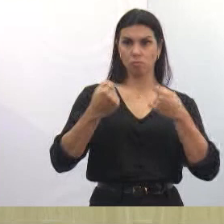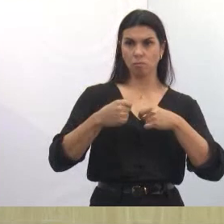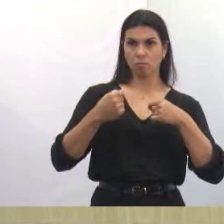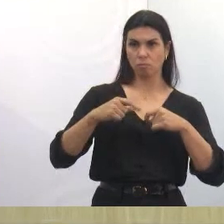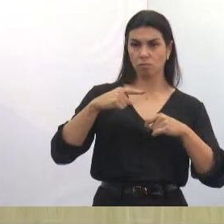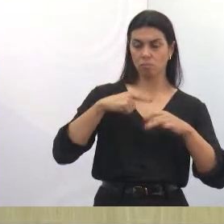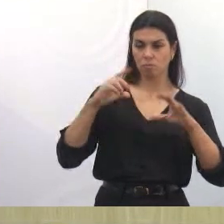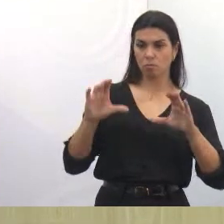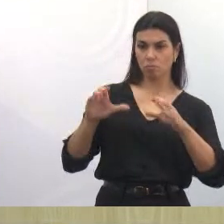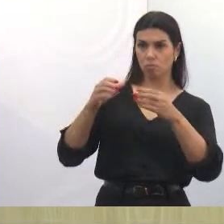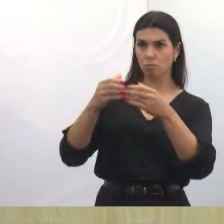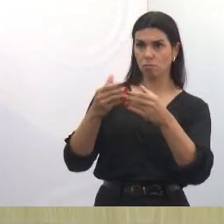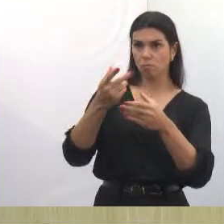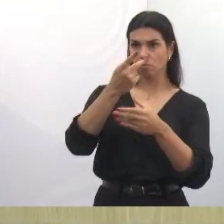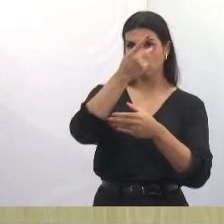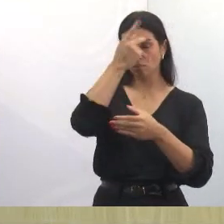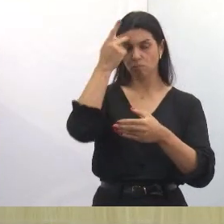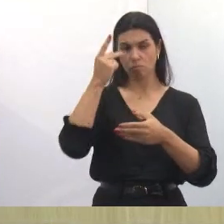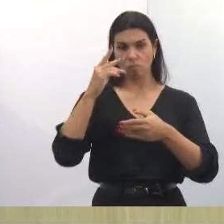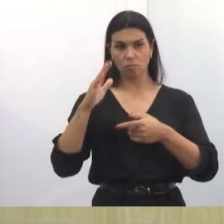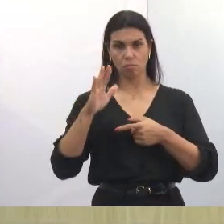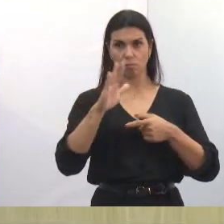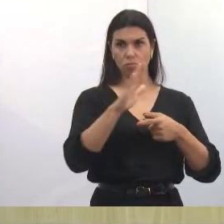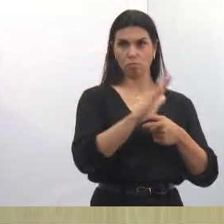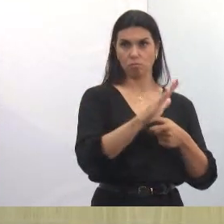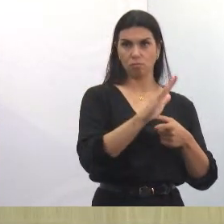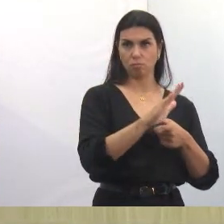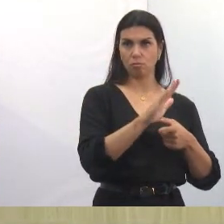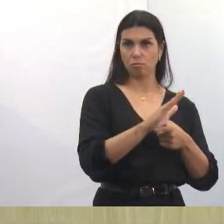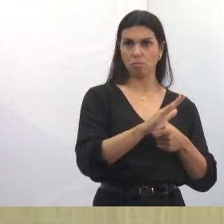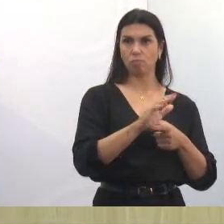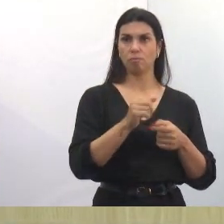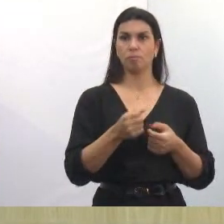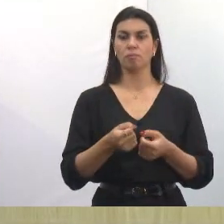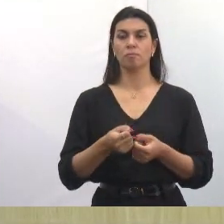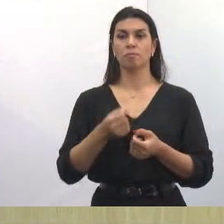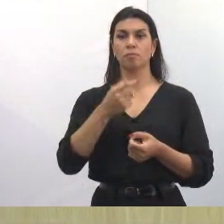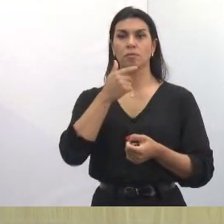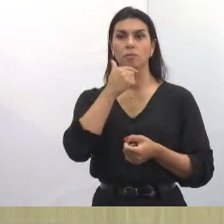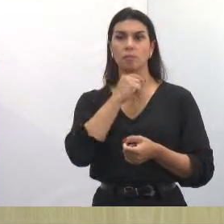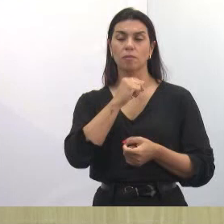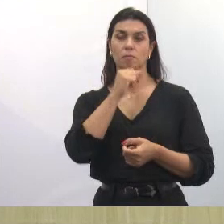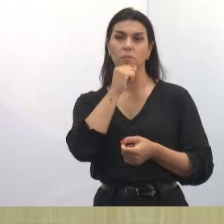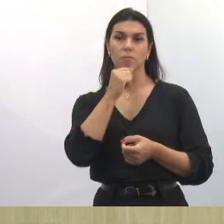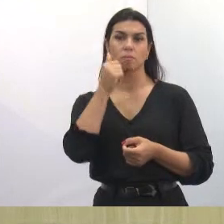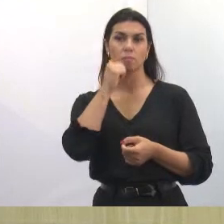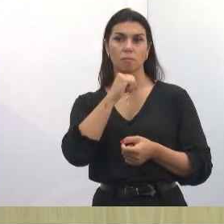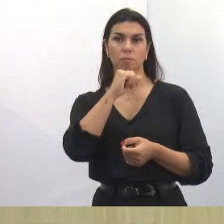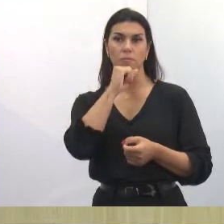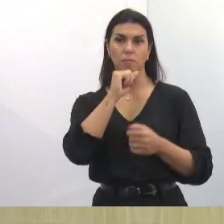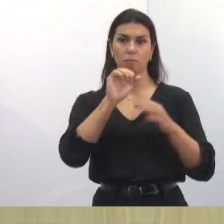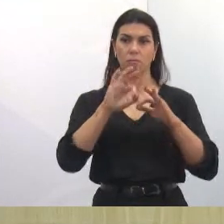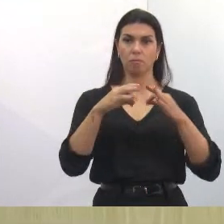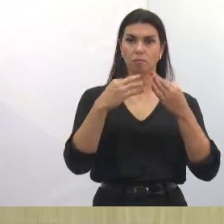equipe completa para atender a demanda dos alunos, pais e responsáveis, assim como os